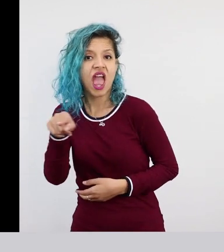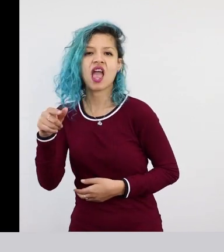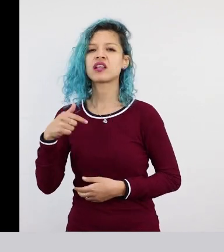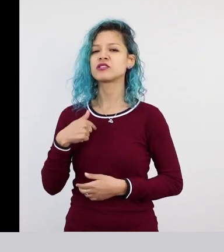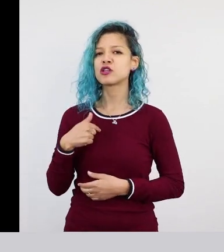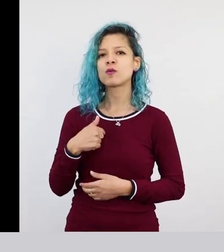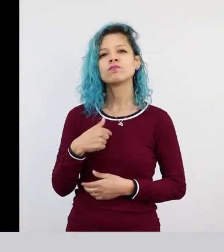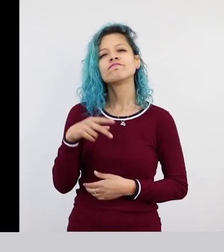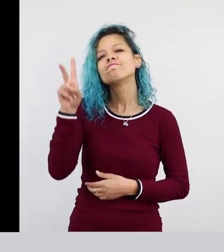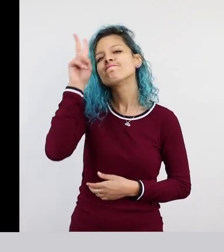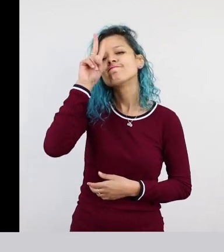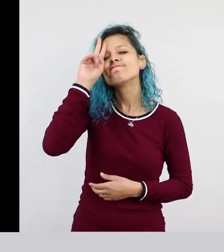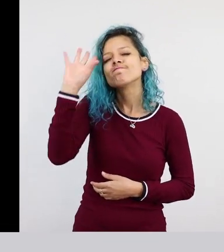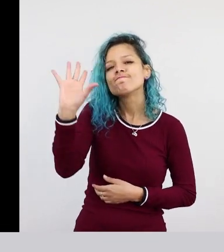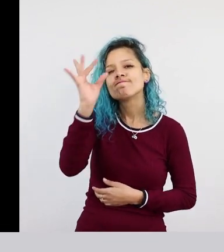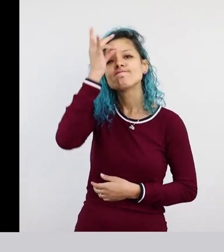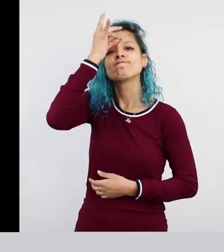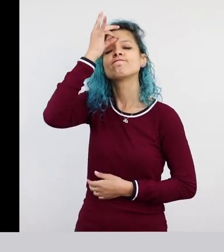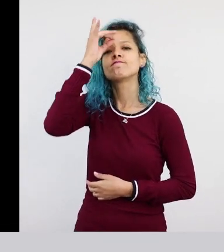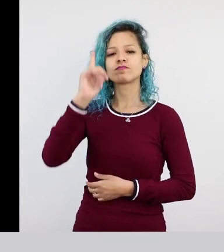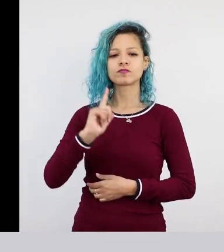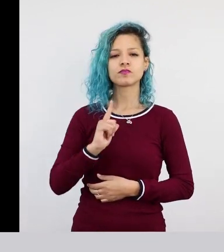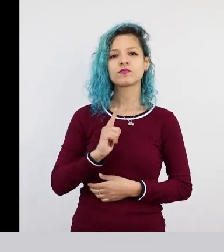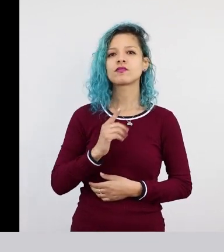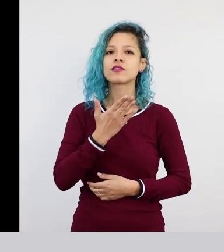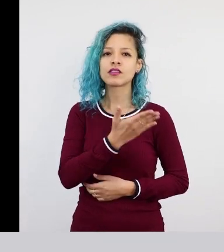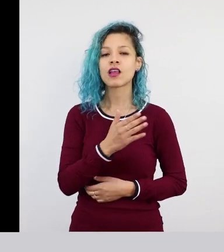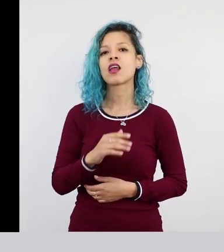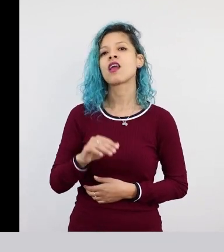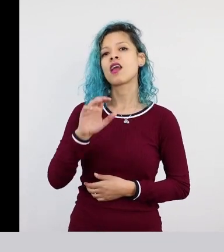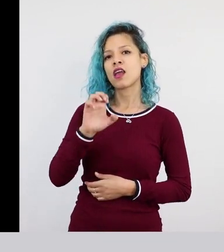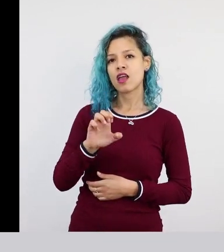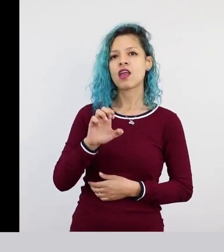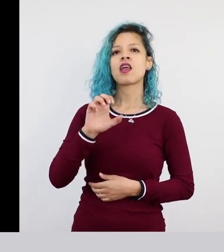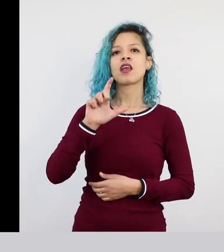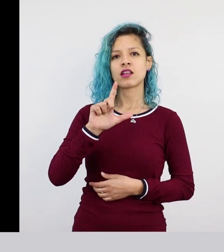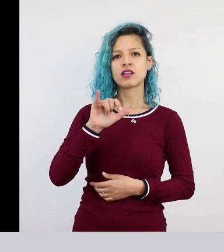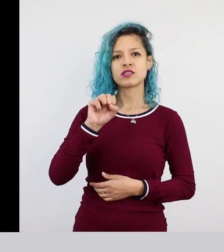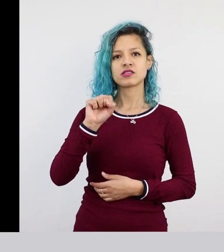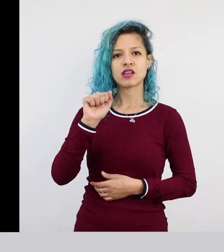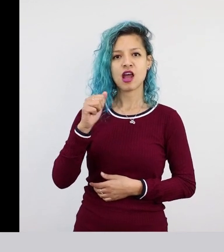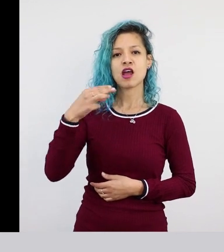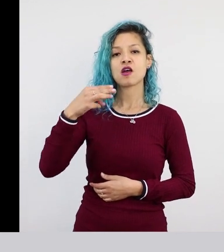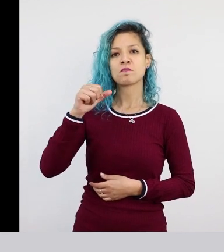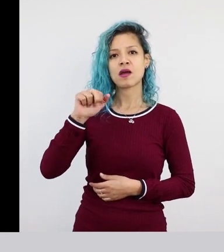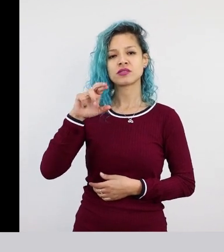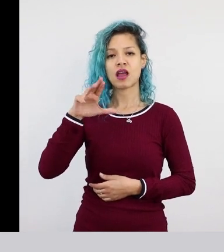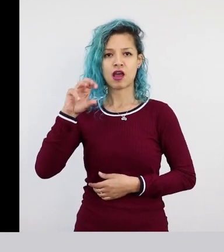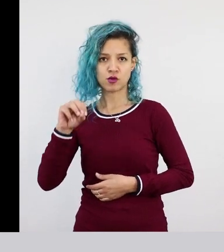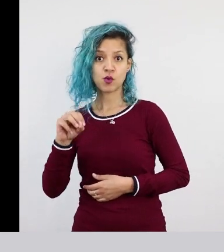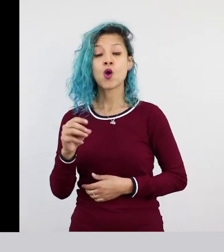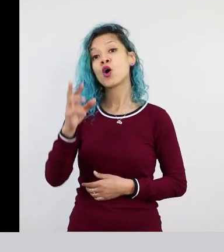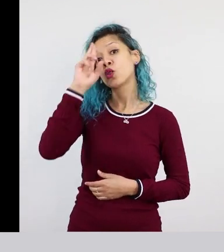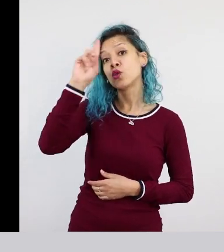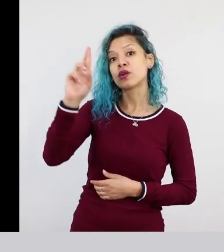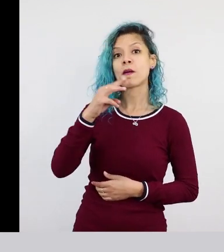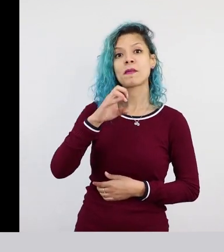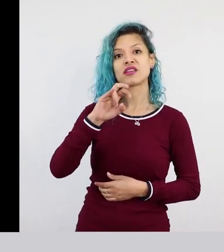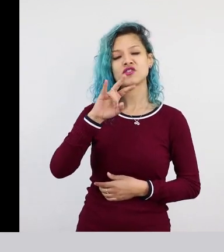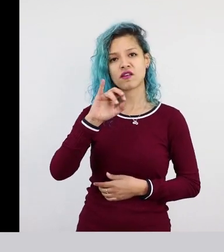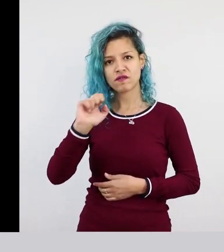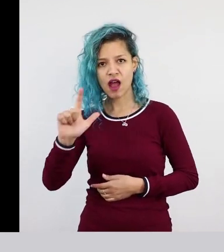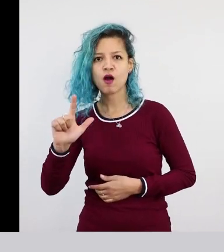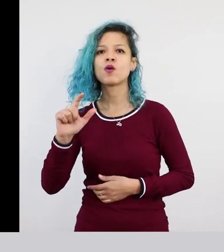todas elas muito guardadas dentro de mim. A minha querida Elisa Mascaro, que foi a dona da Medieval e da Corinto.